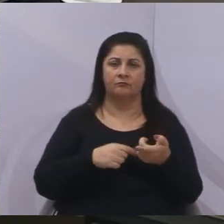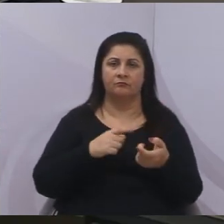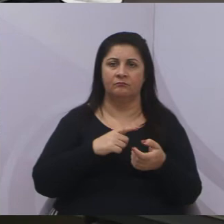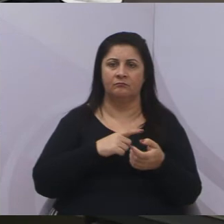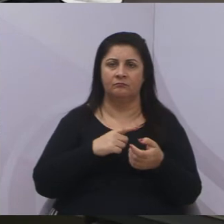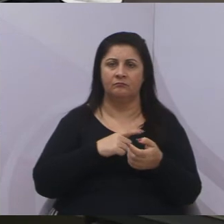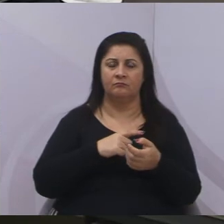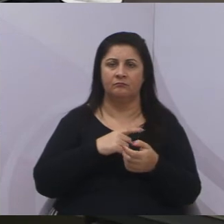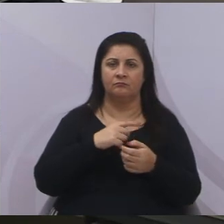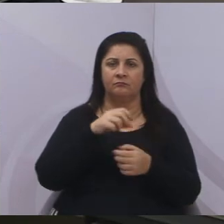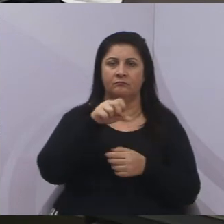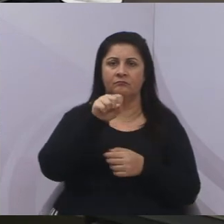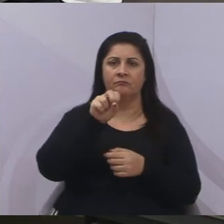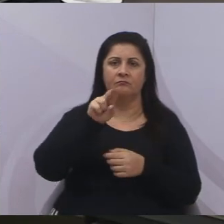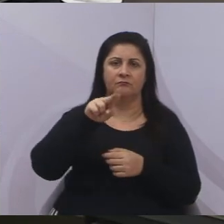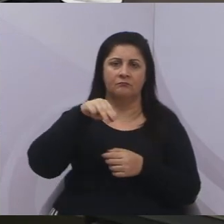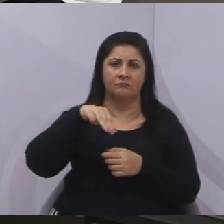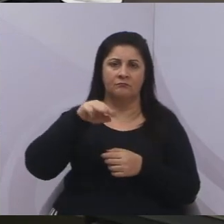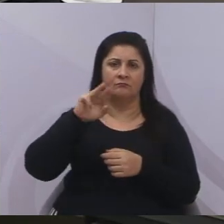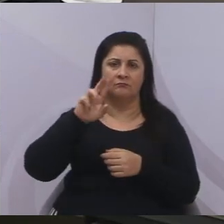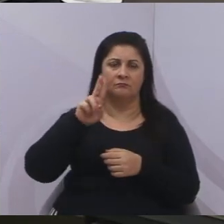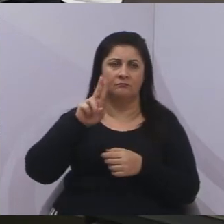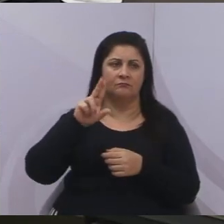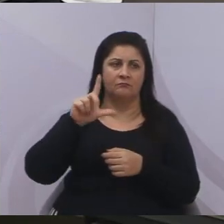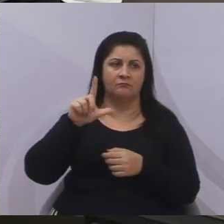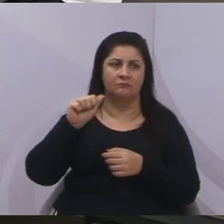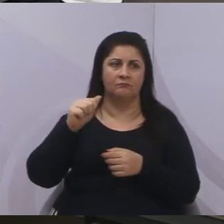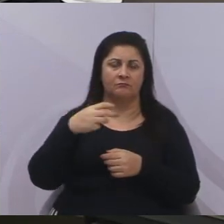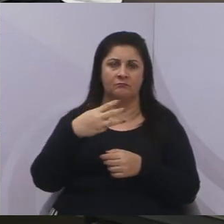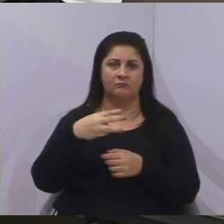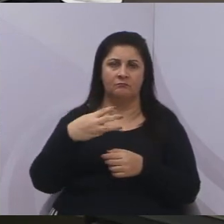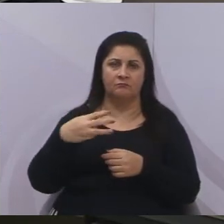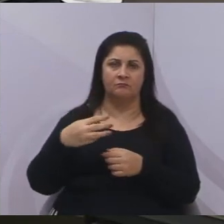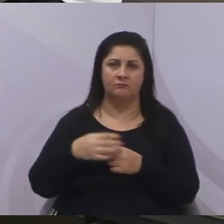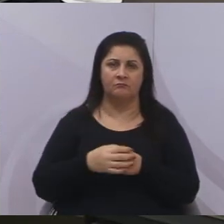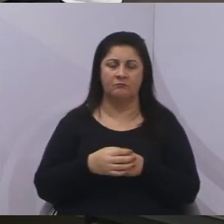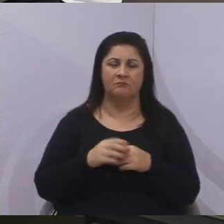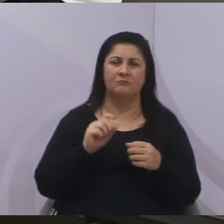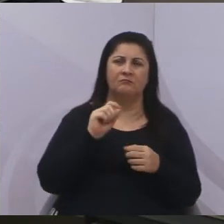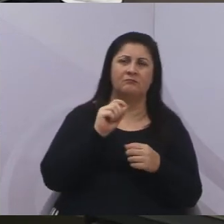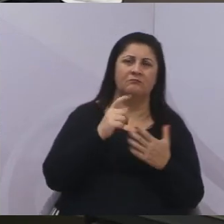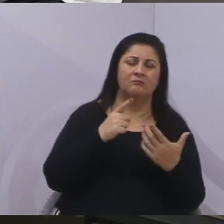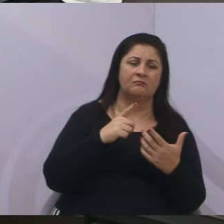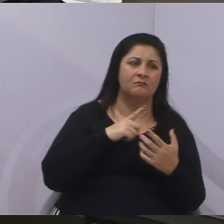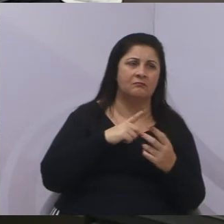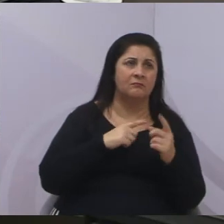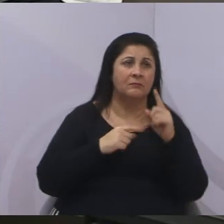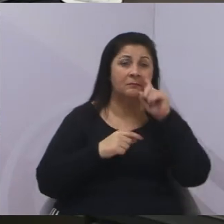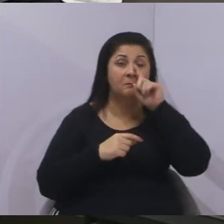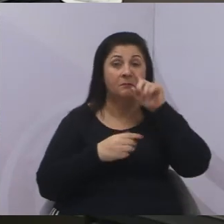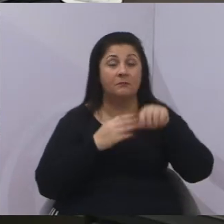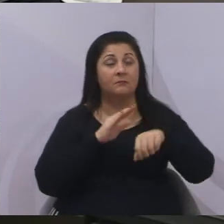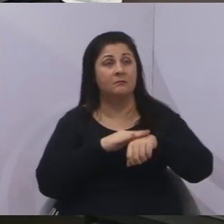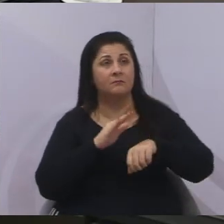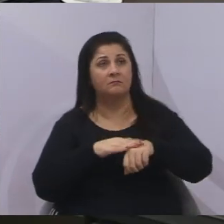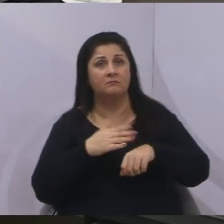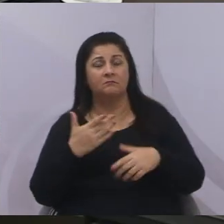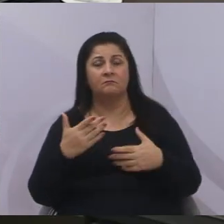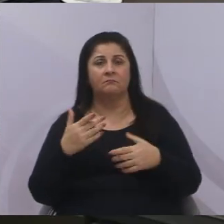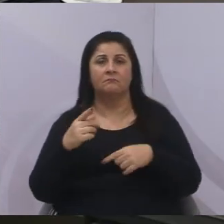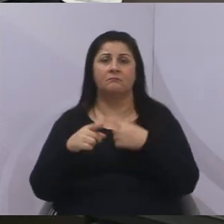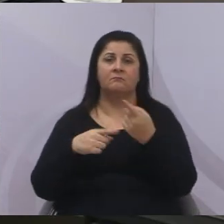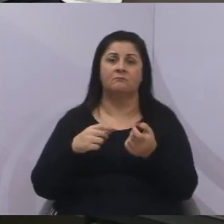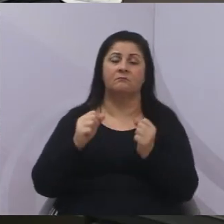vinculante, já estabelecendo aí o que seria insalubre e o que seria possível de aposentadoria